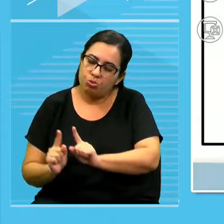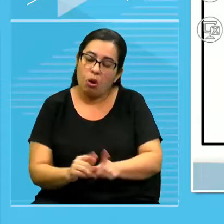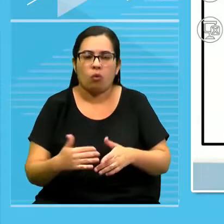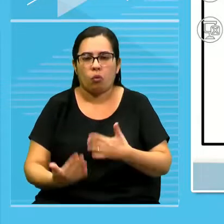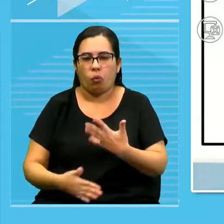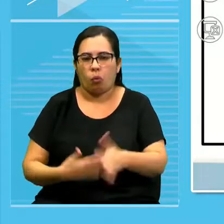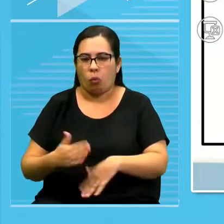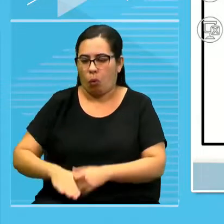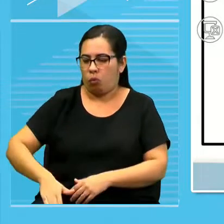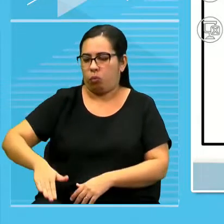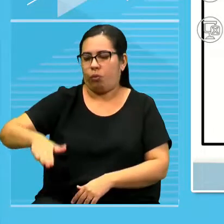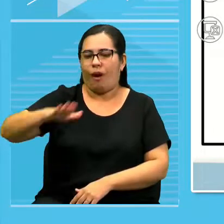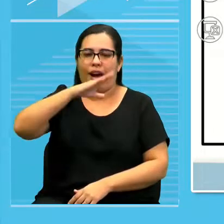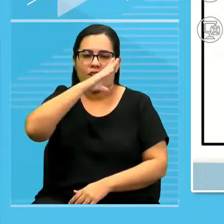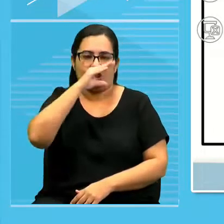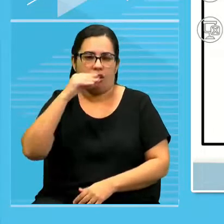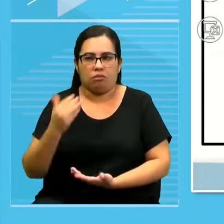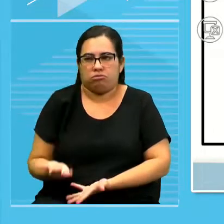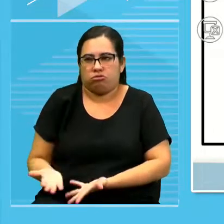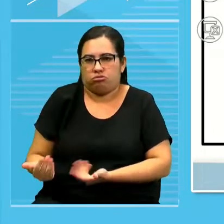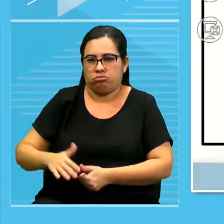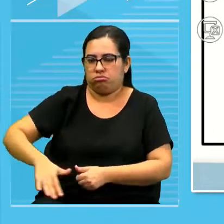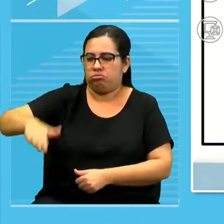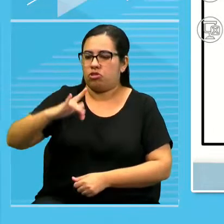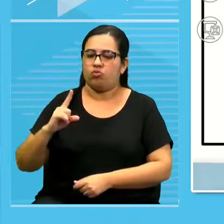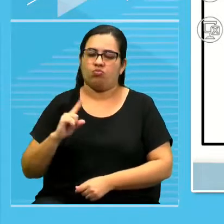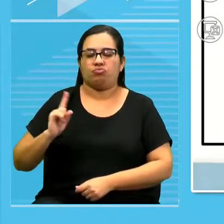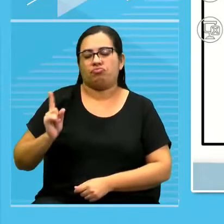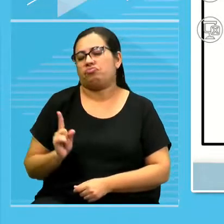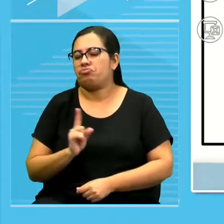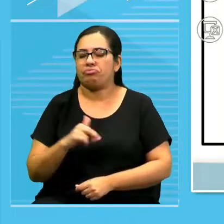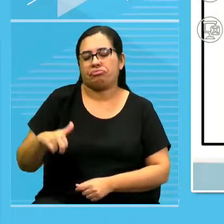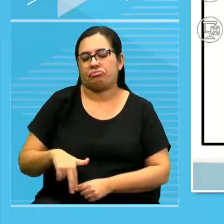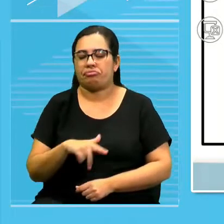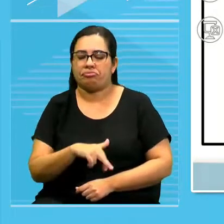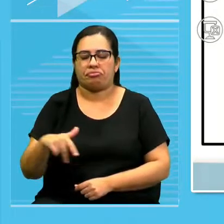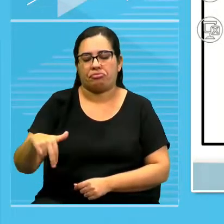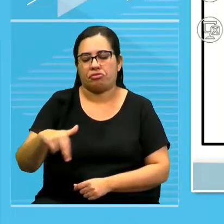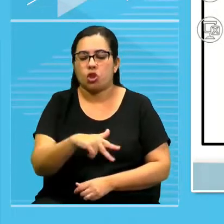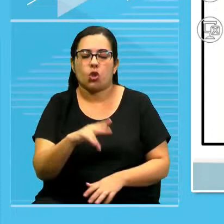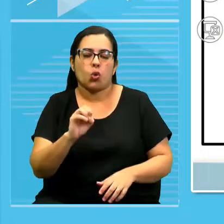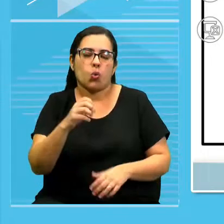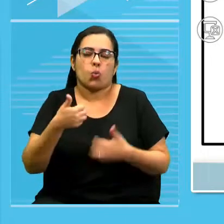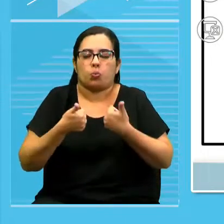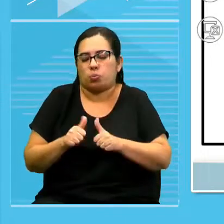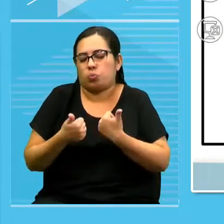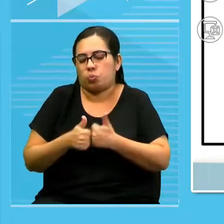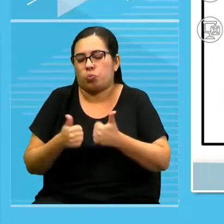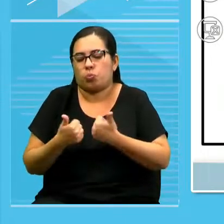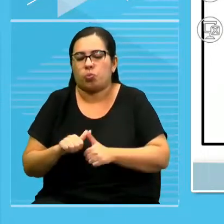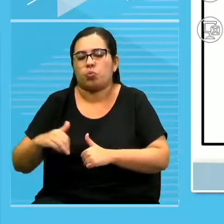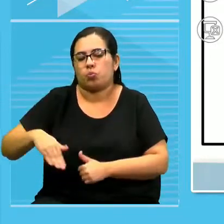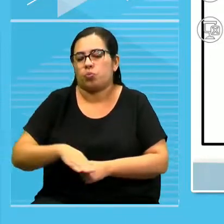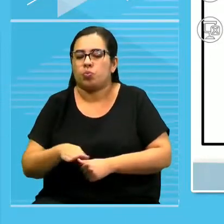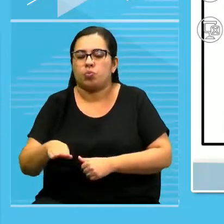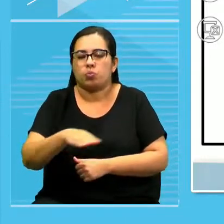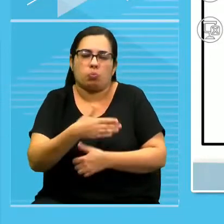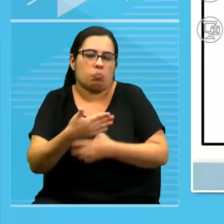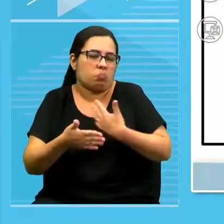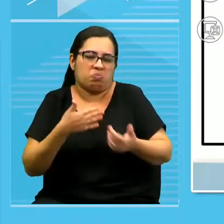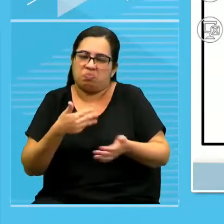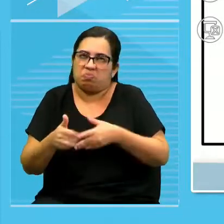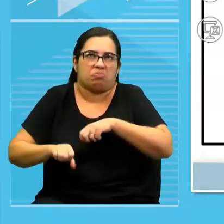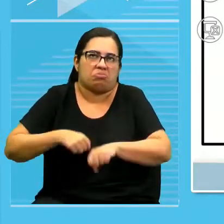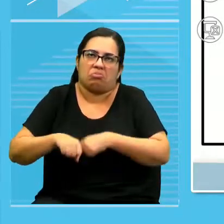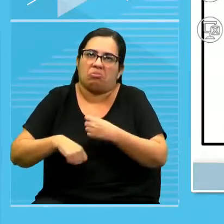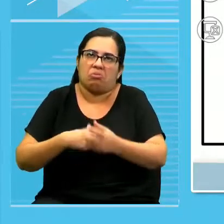vocês vão para escola só ou vão andando ou vão no ônibus da prefeitura ou vai a gente qualquer outra